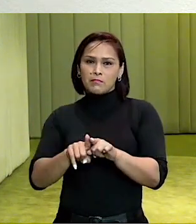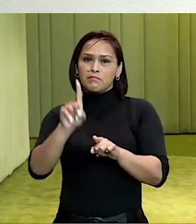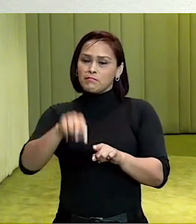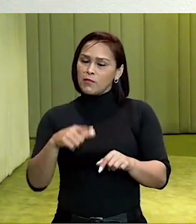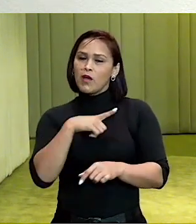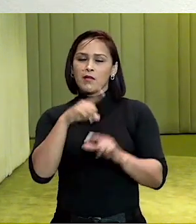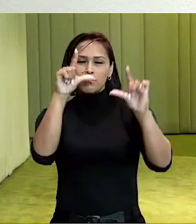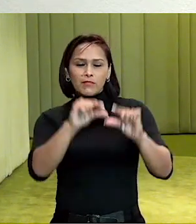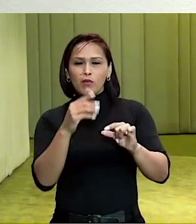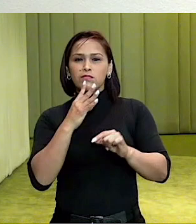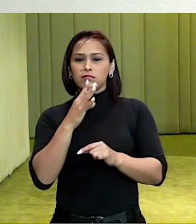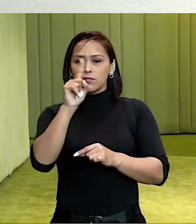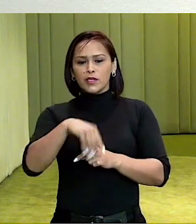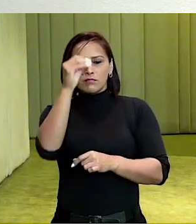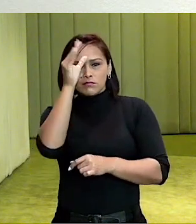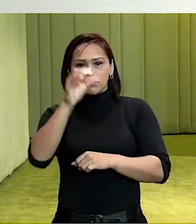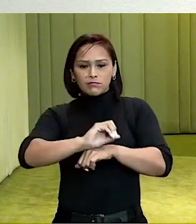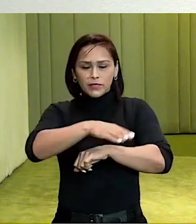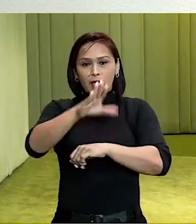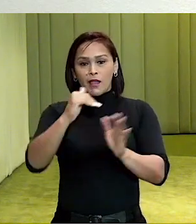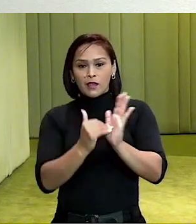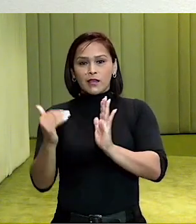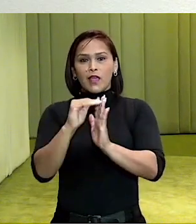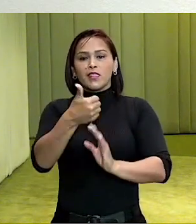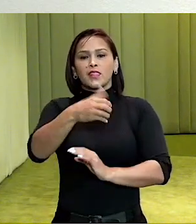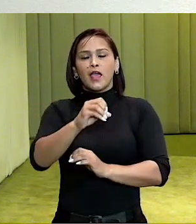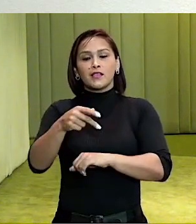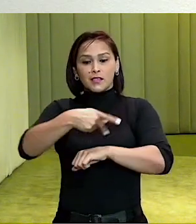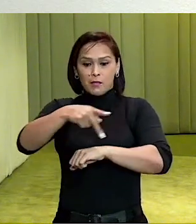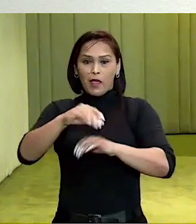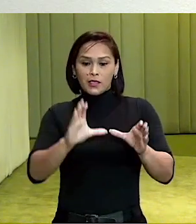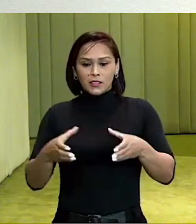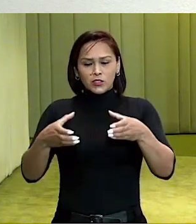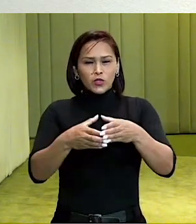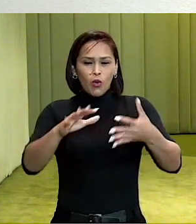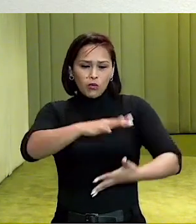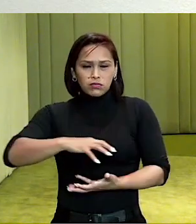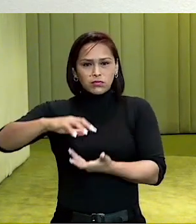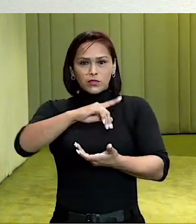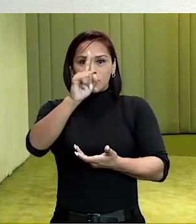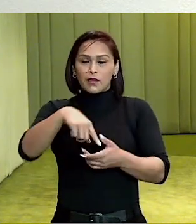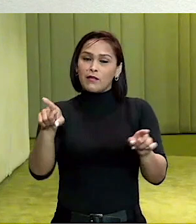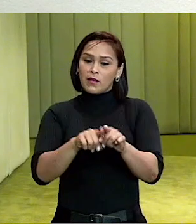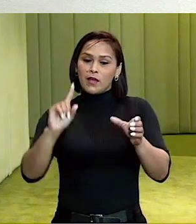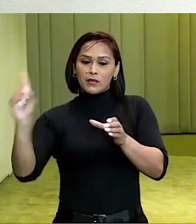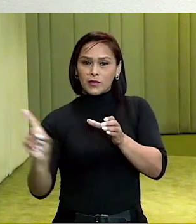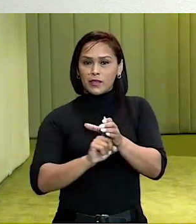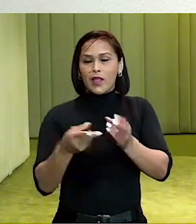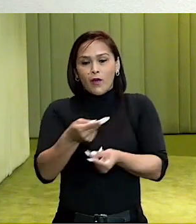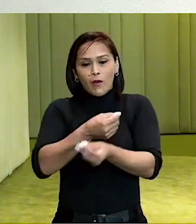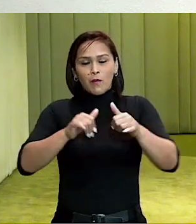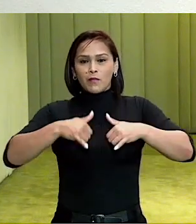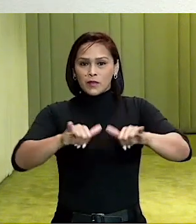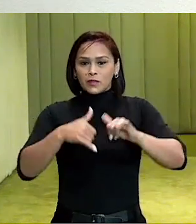ainda pouco conhecida, que alcança 10 países no continente. Para além da integração comercial e